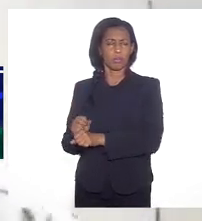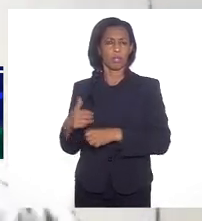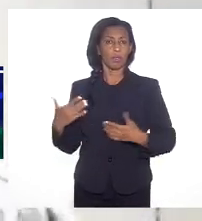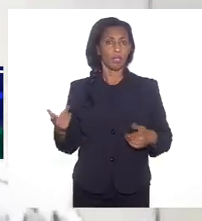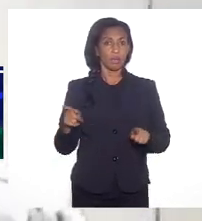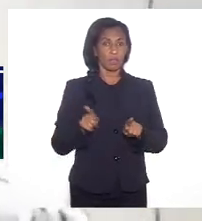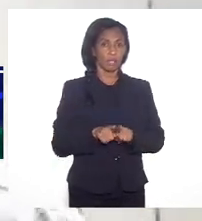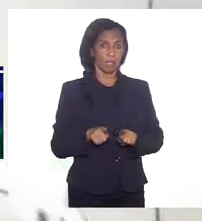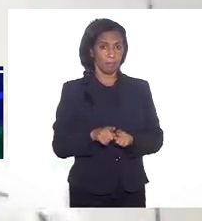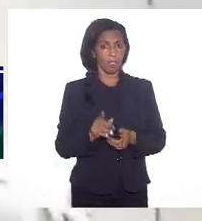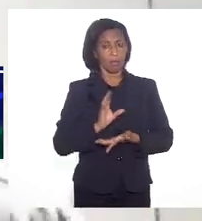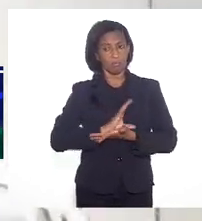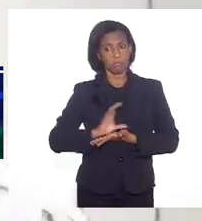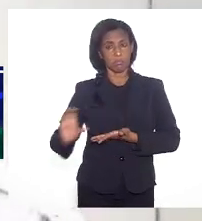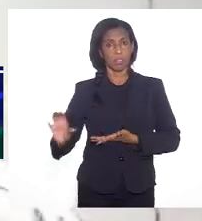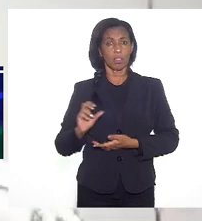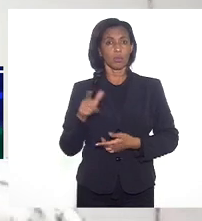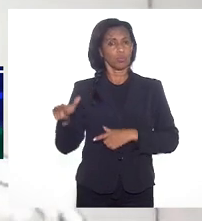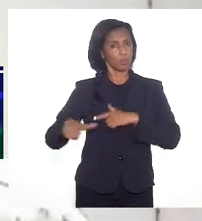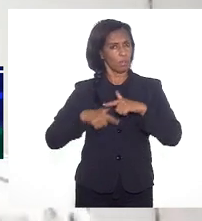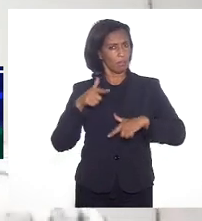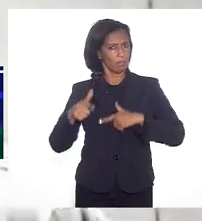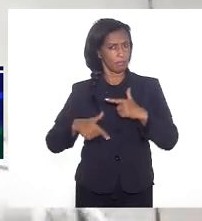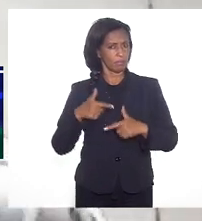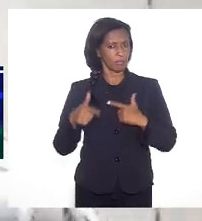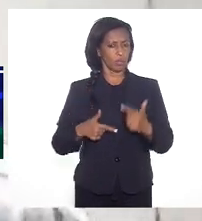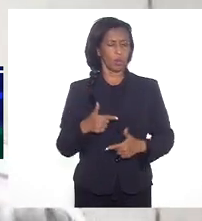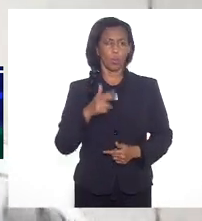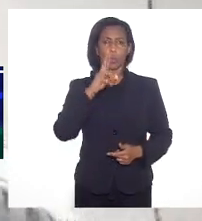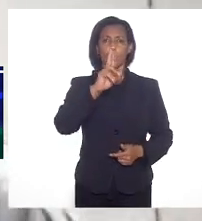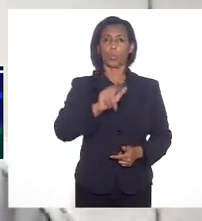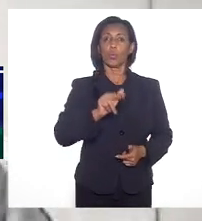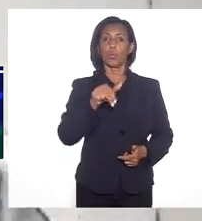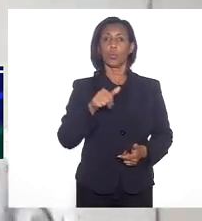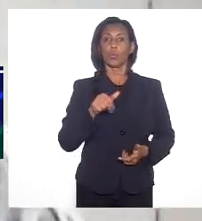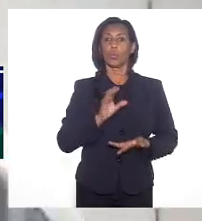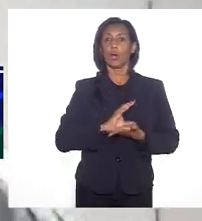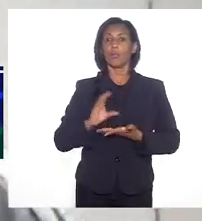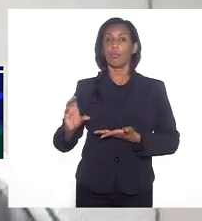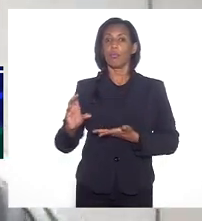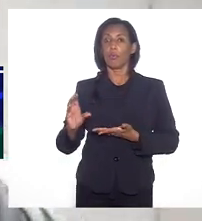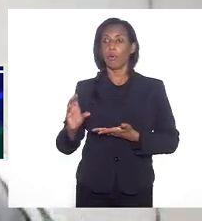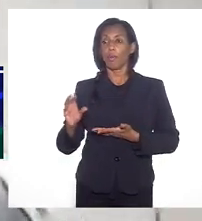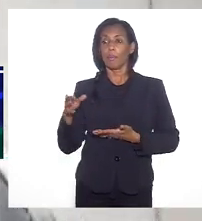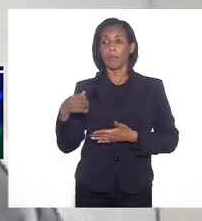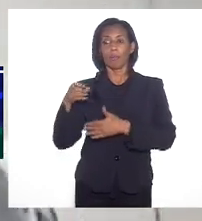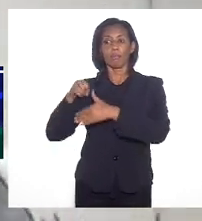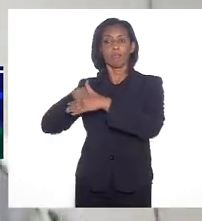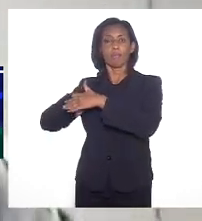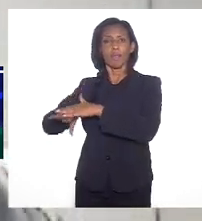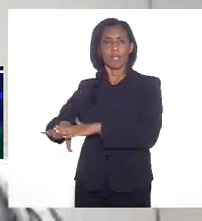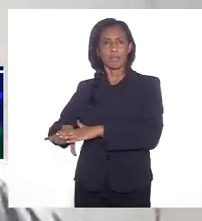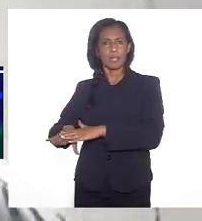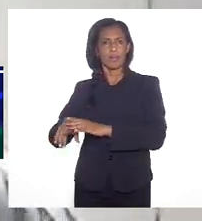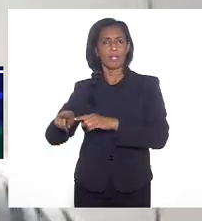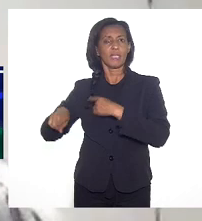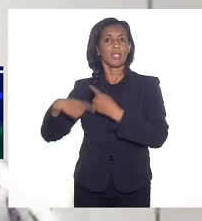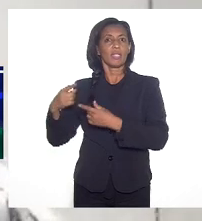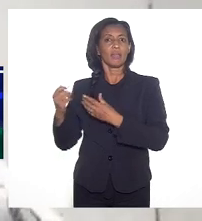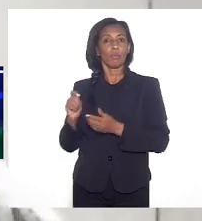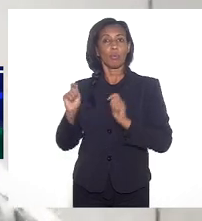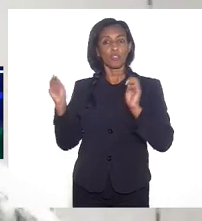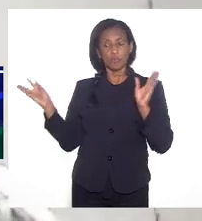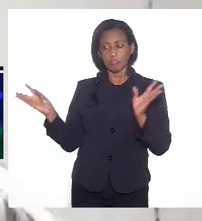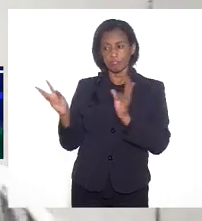disso a contribuição dos servidores nunca foi direcionada para compor uma reserva que depois permitisse o